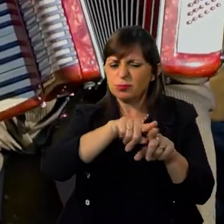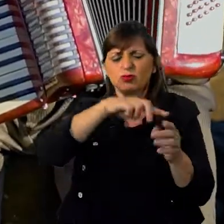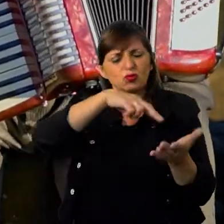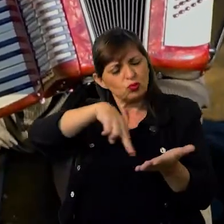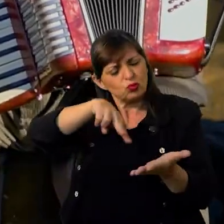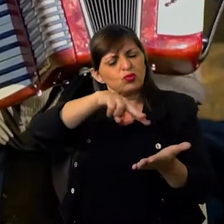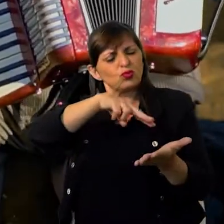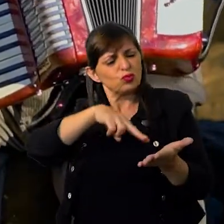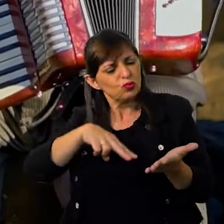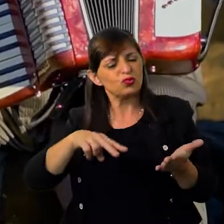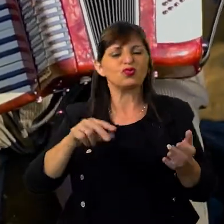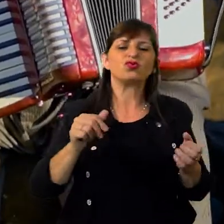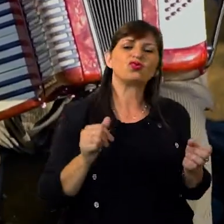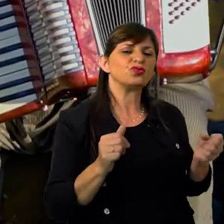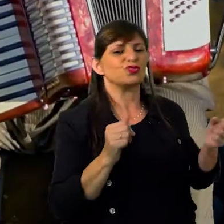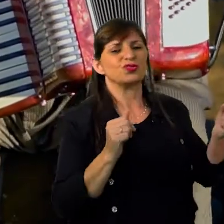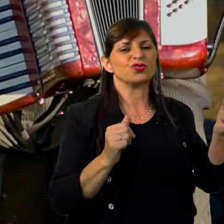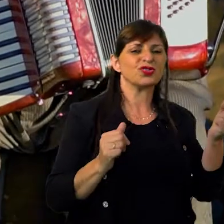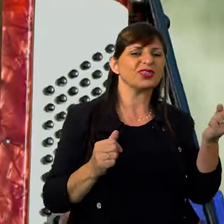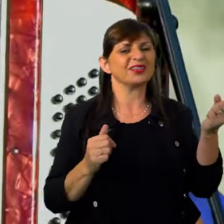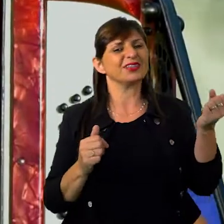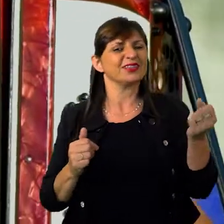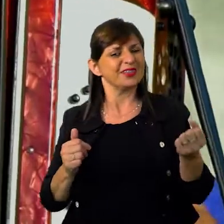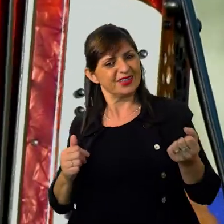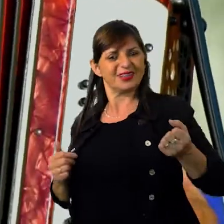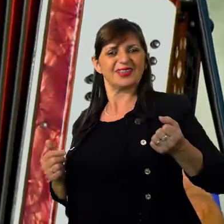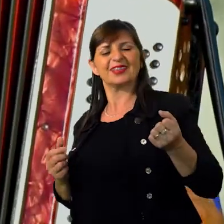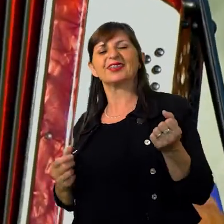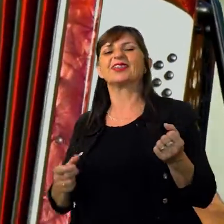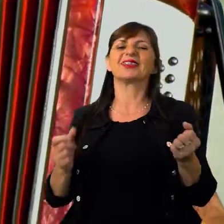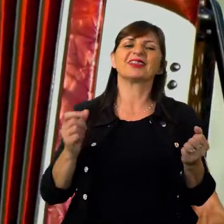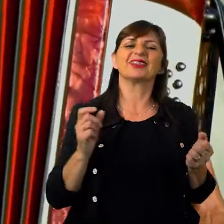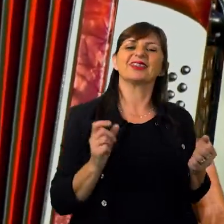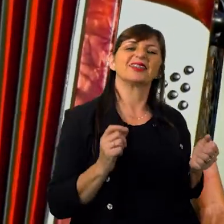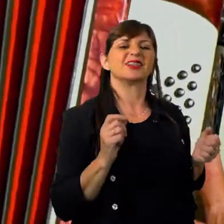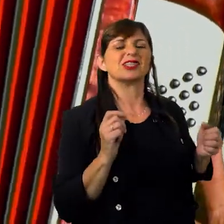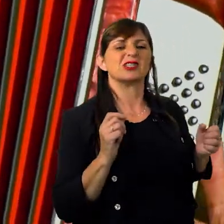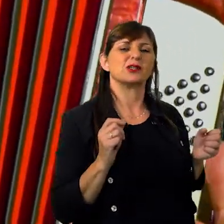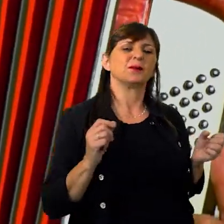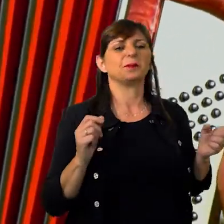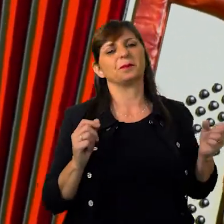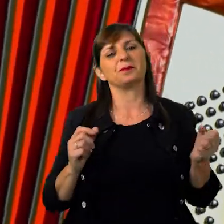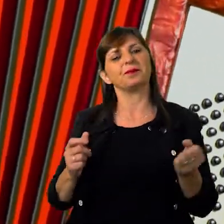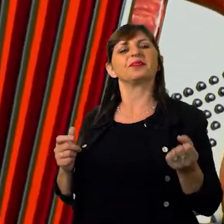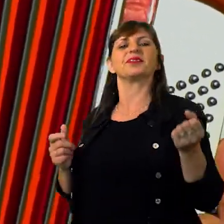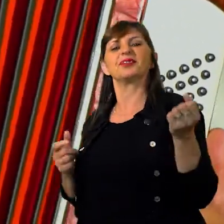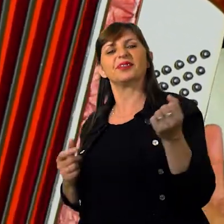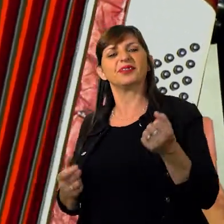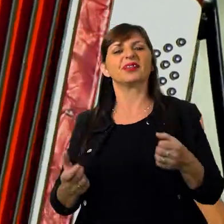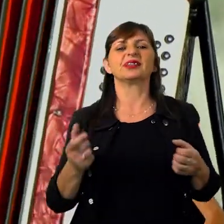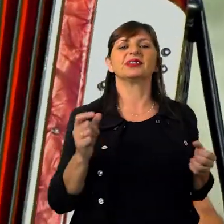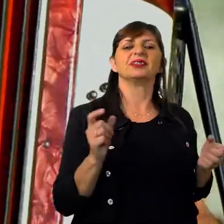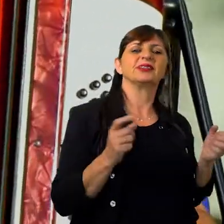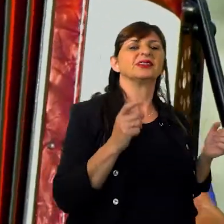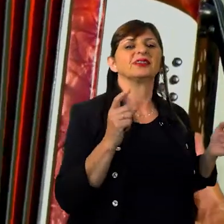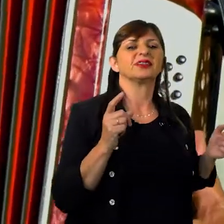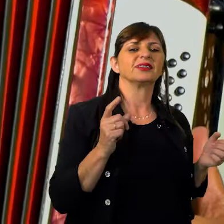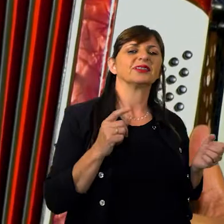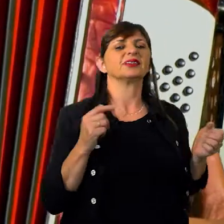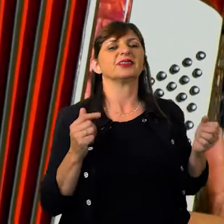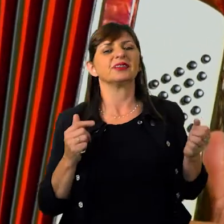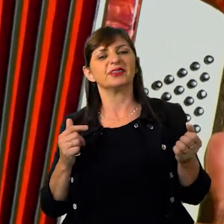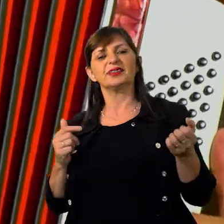Borja do pula Santo Tomé só para ver uma corrente cima e pra bailaram e